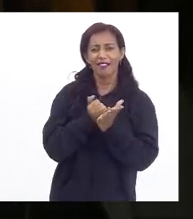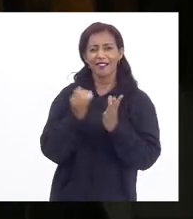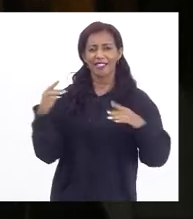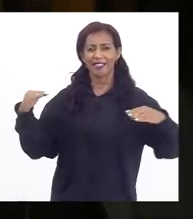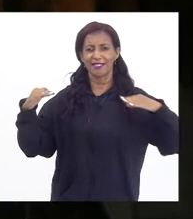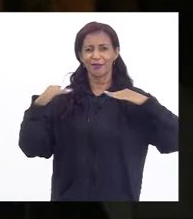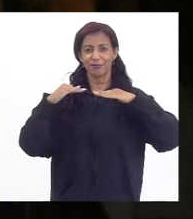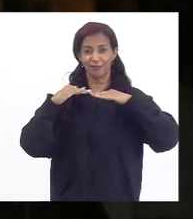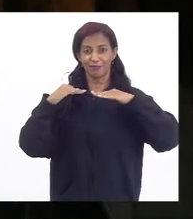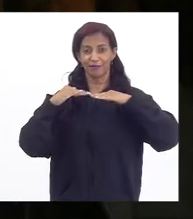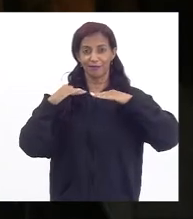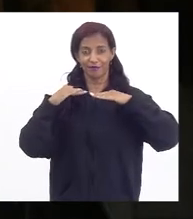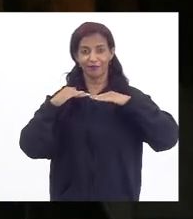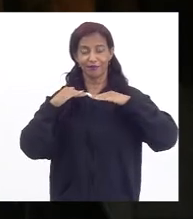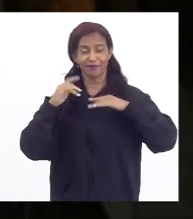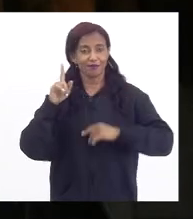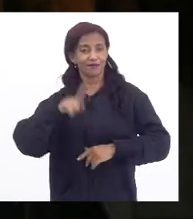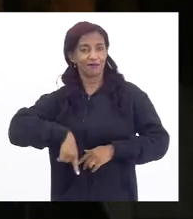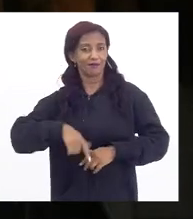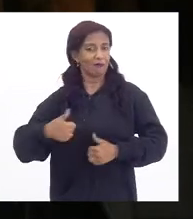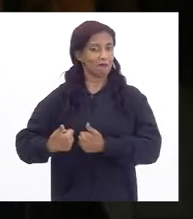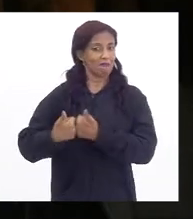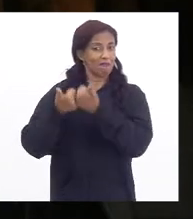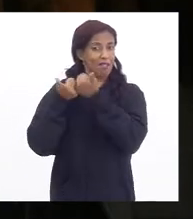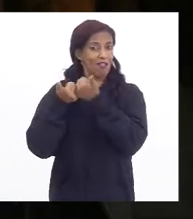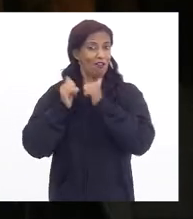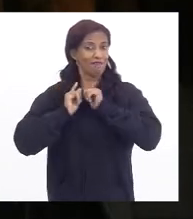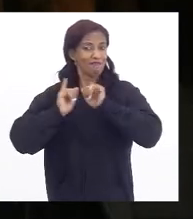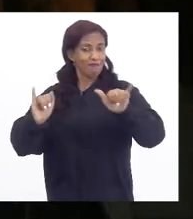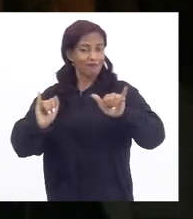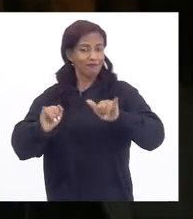é a melhor notícia.